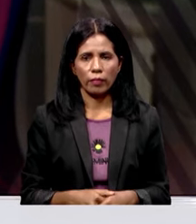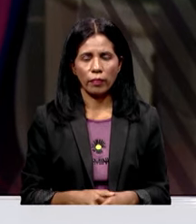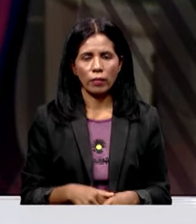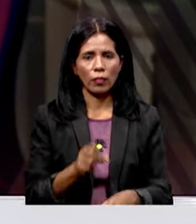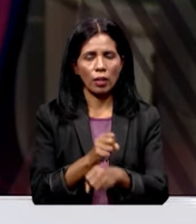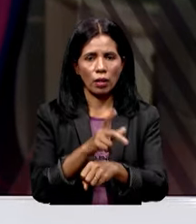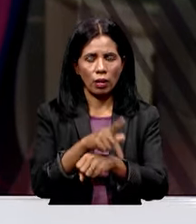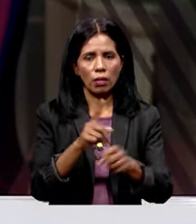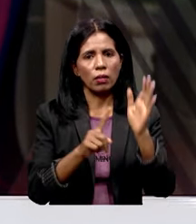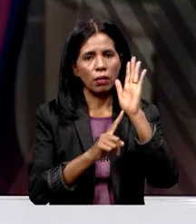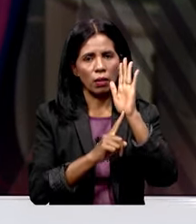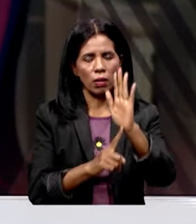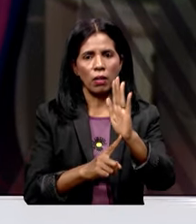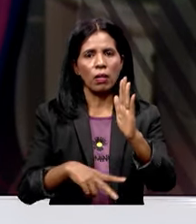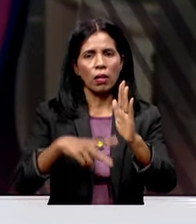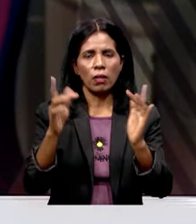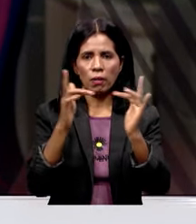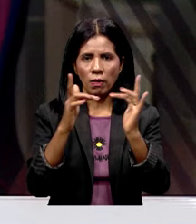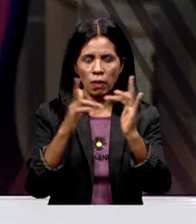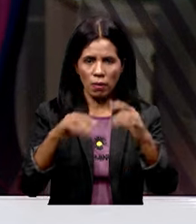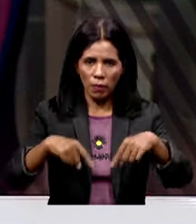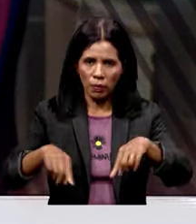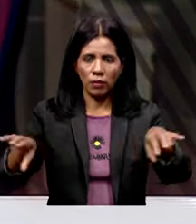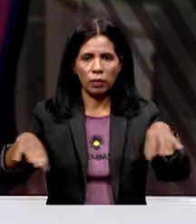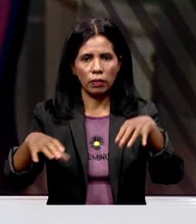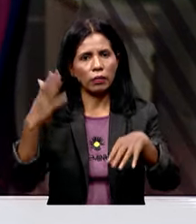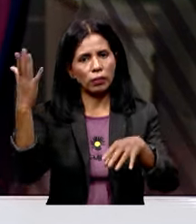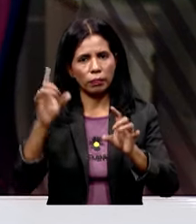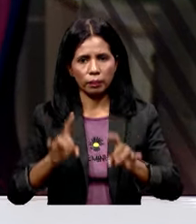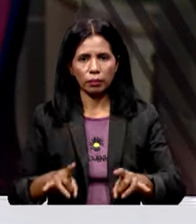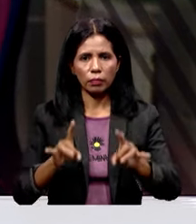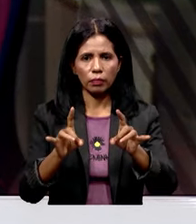Sefope publică una vagă online a tuba serviço i Australia.